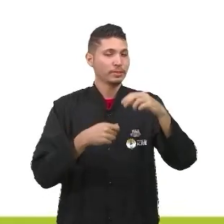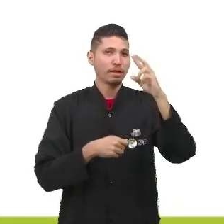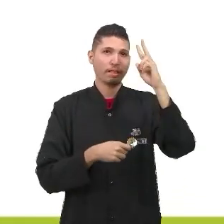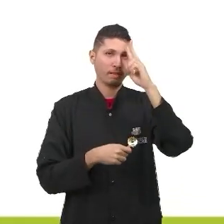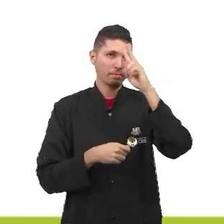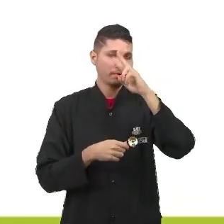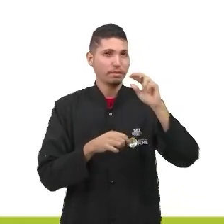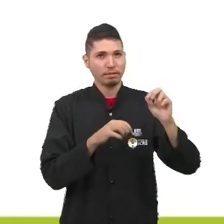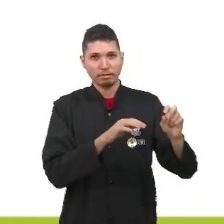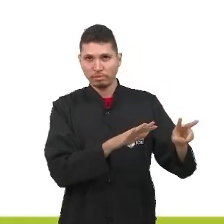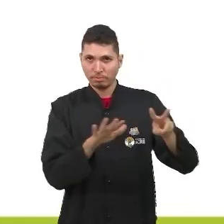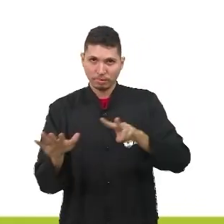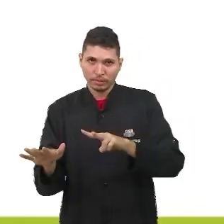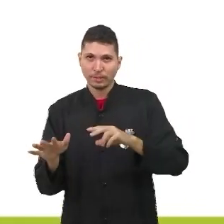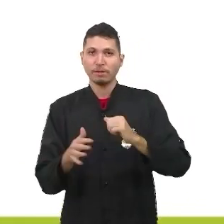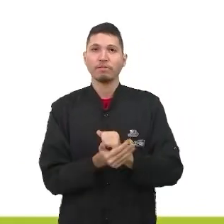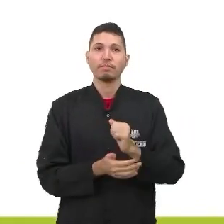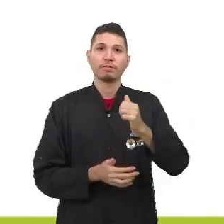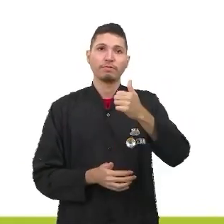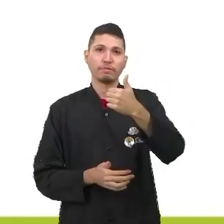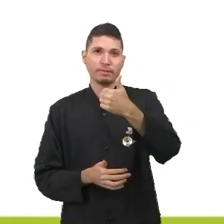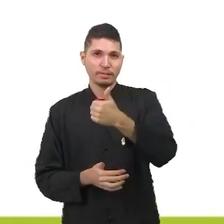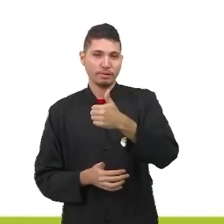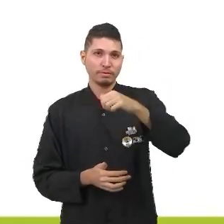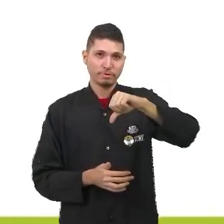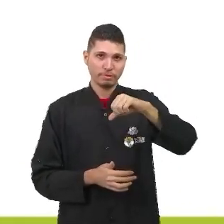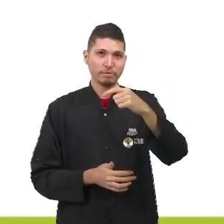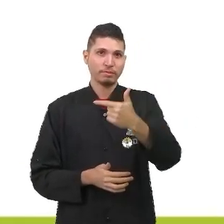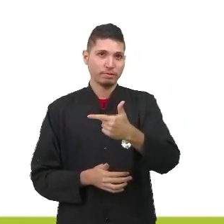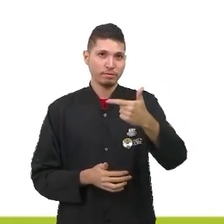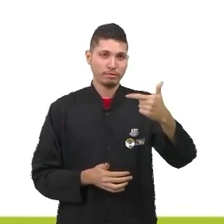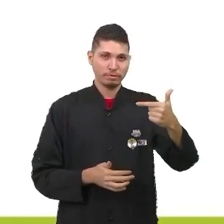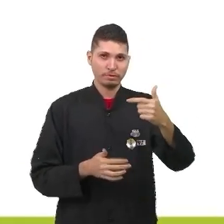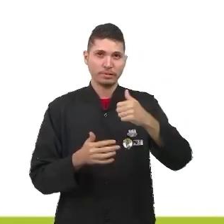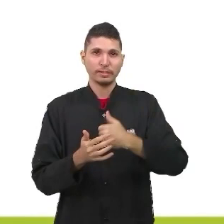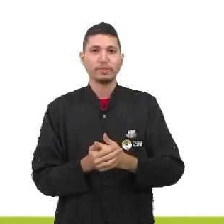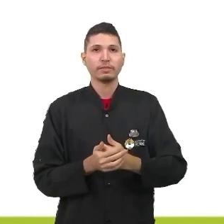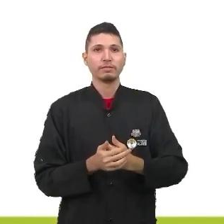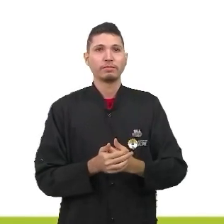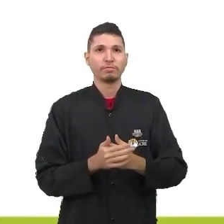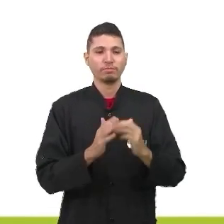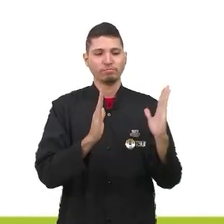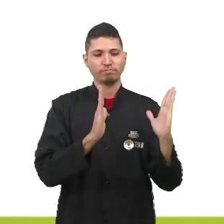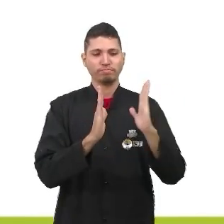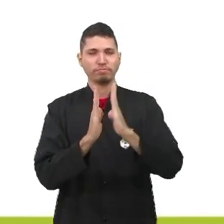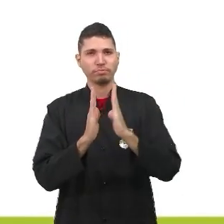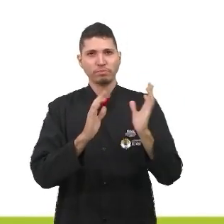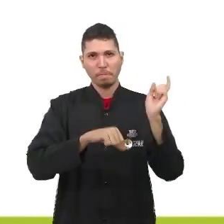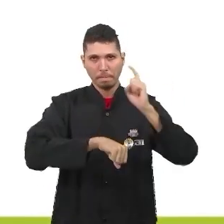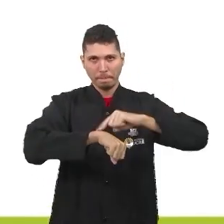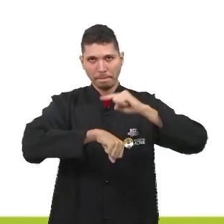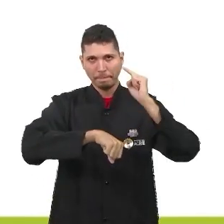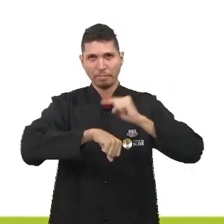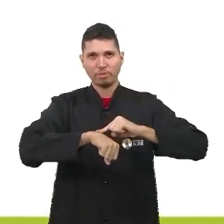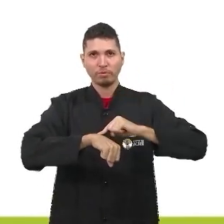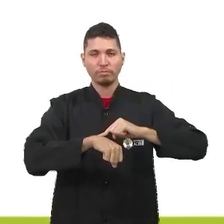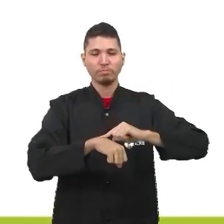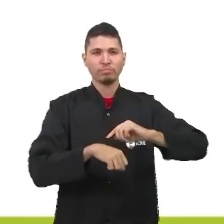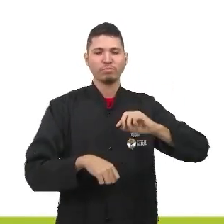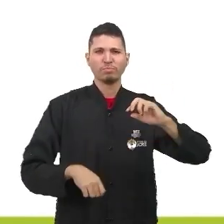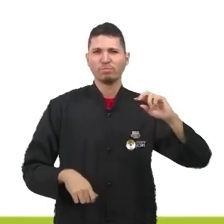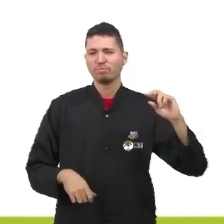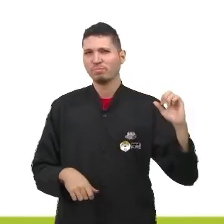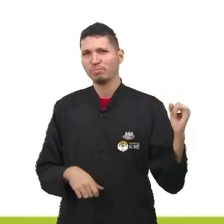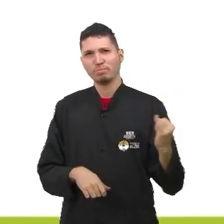Arte Moderna, que ela aconteceu em 1922, foi nesse momento histórico, foi um momento muito importante, né,